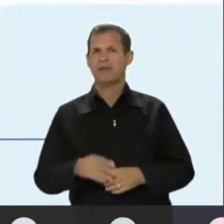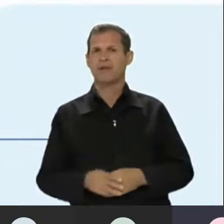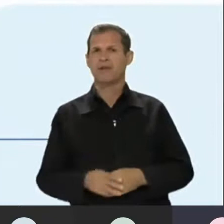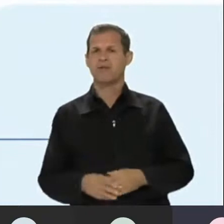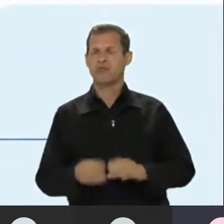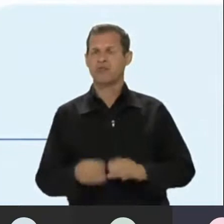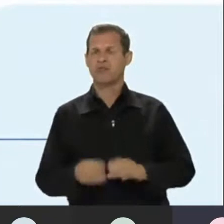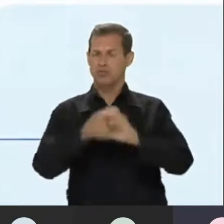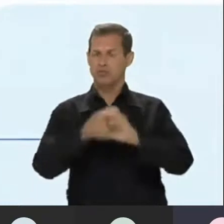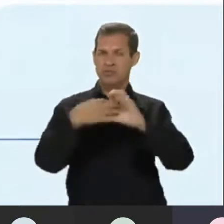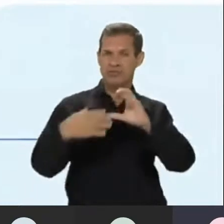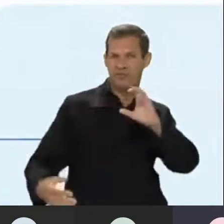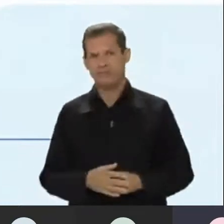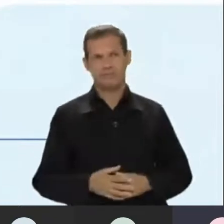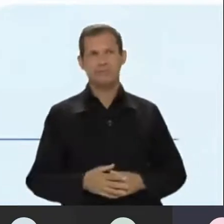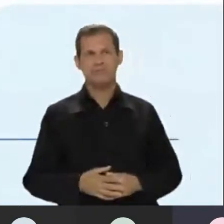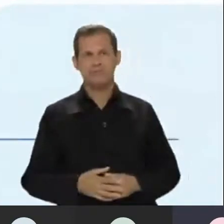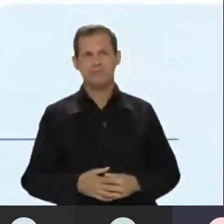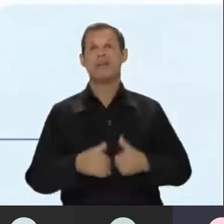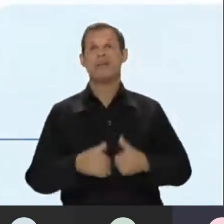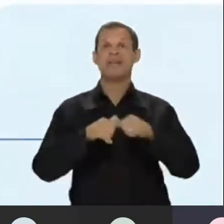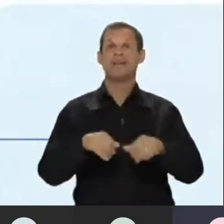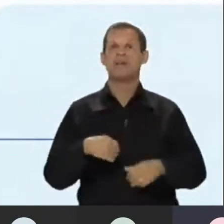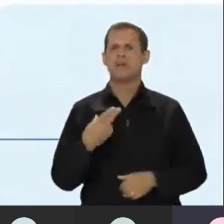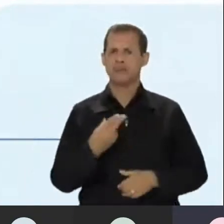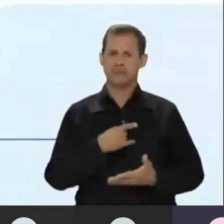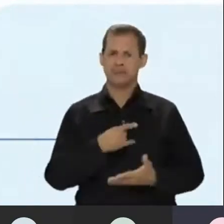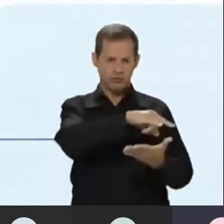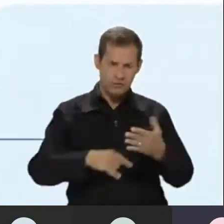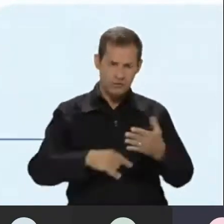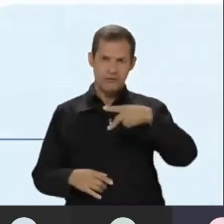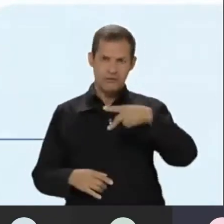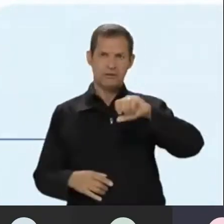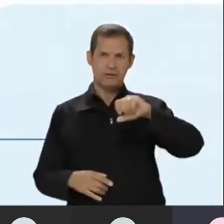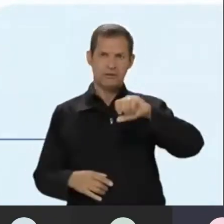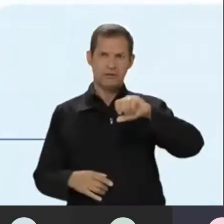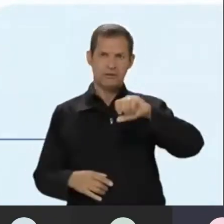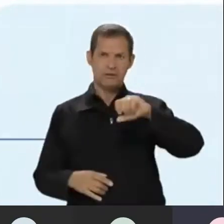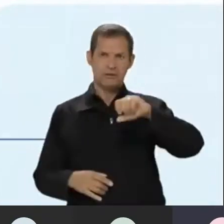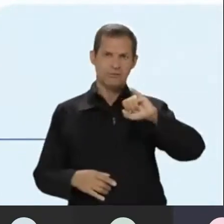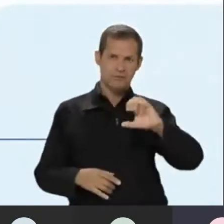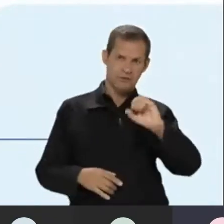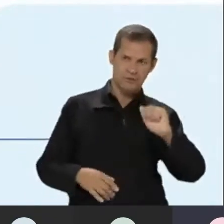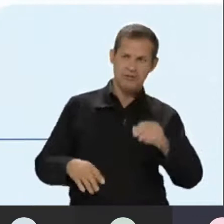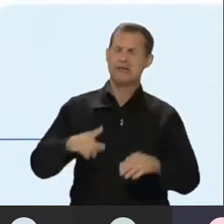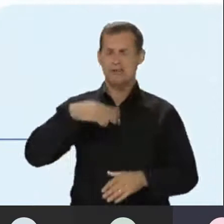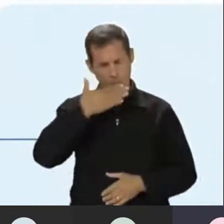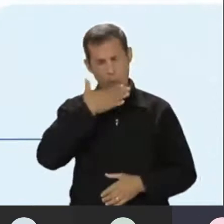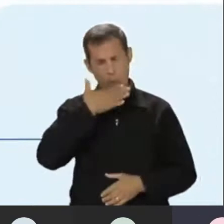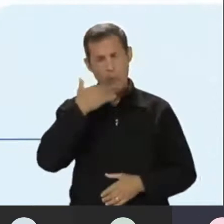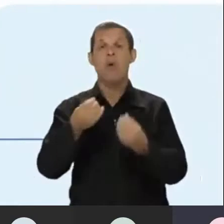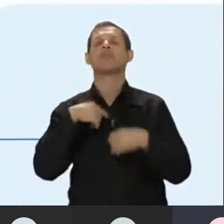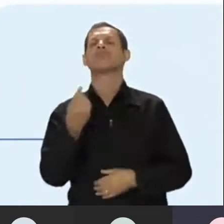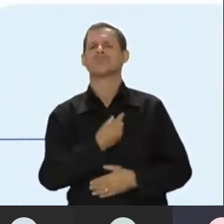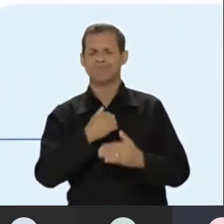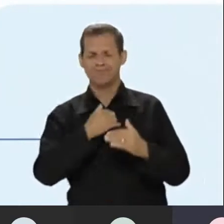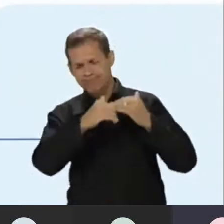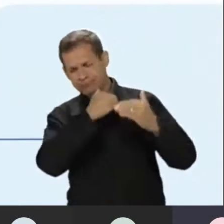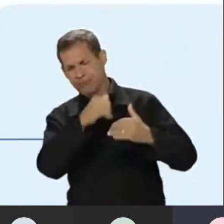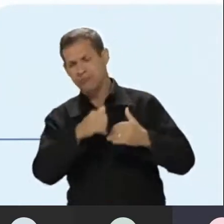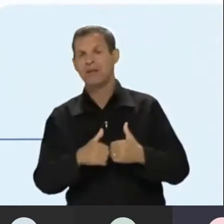suas características. Tá? Essa aqui é a nossa carta psicrométrica e a gente tem que entender um pouco como que a